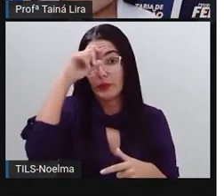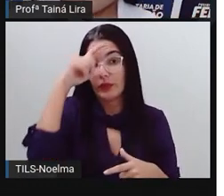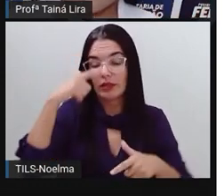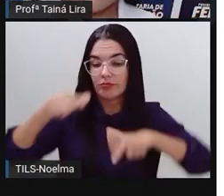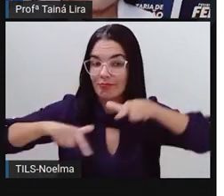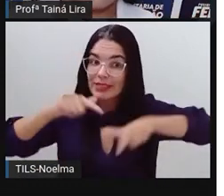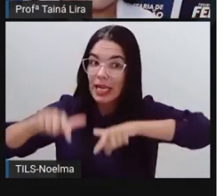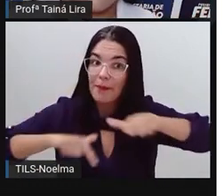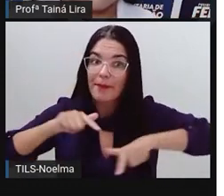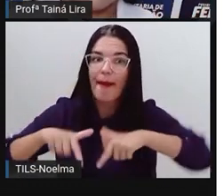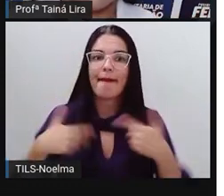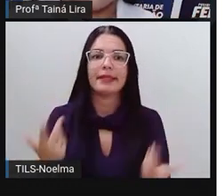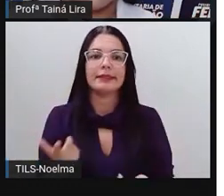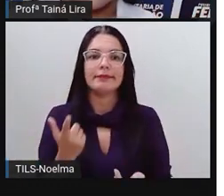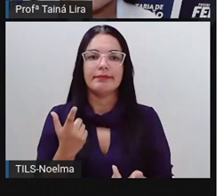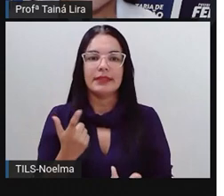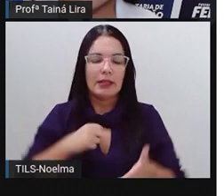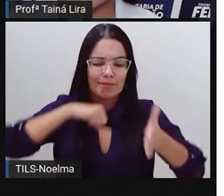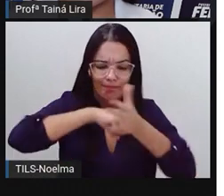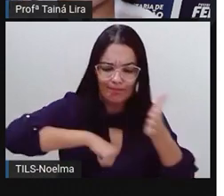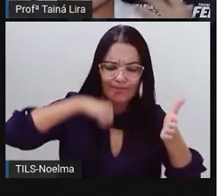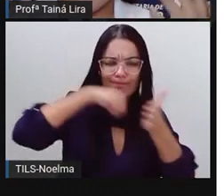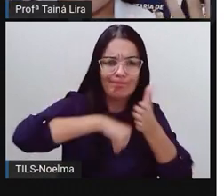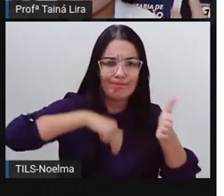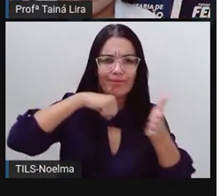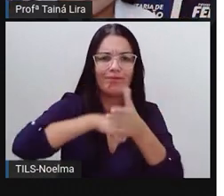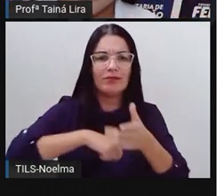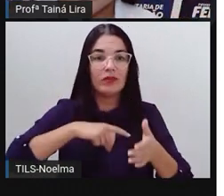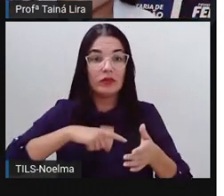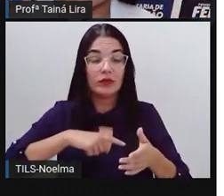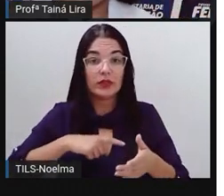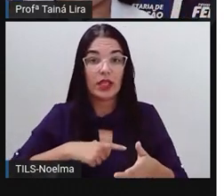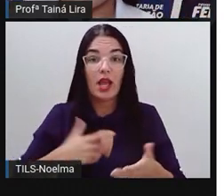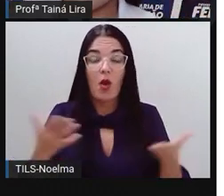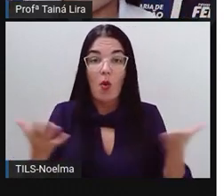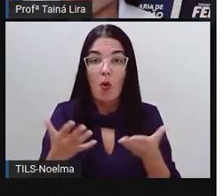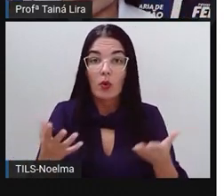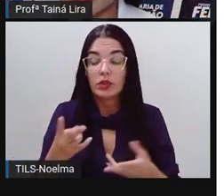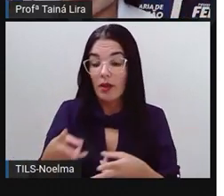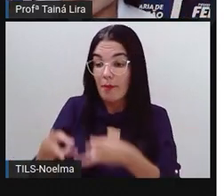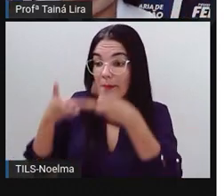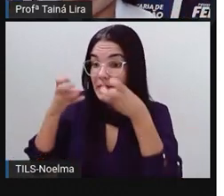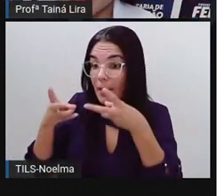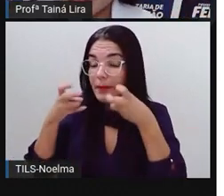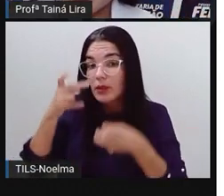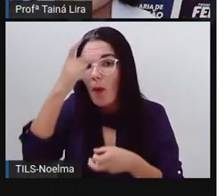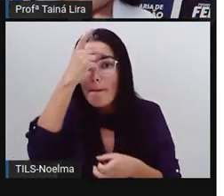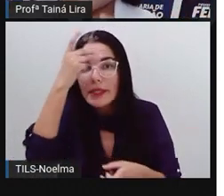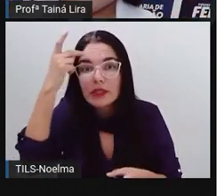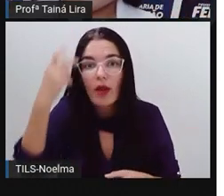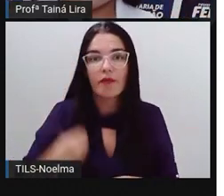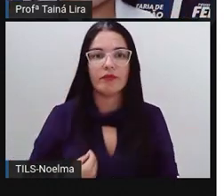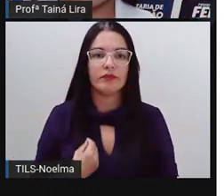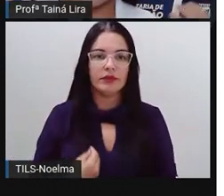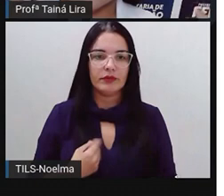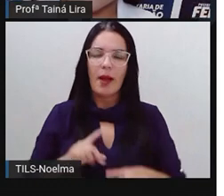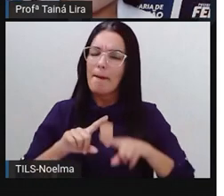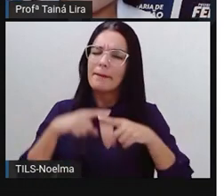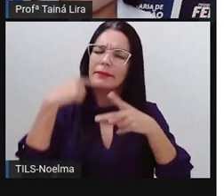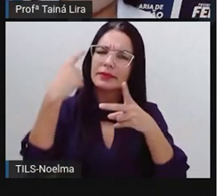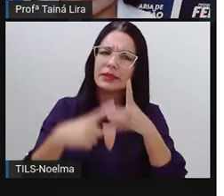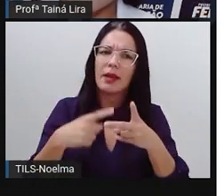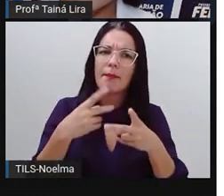tá bom eles Lutaram muito para ter esse reconhecimento como pessoa tá bom mas nós vamos